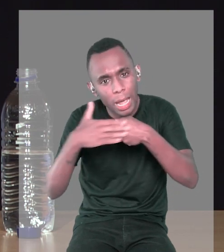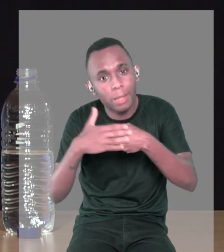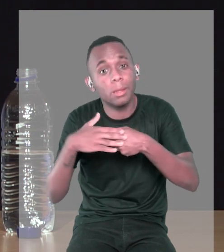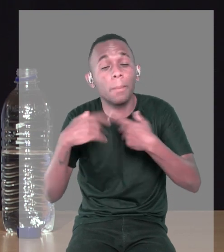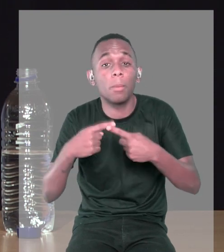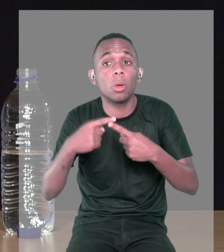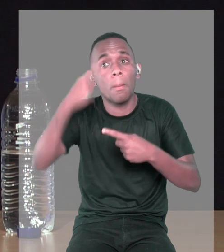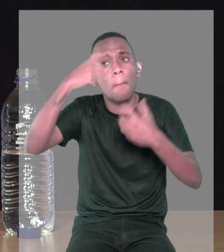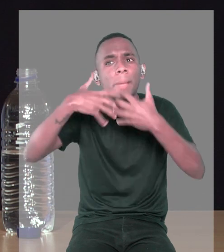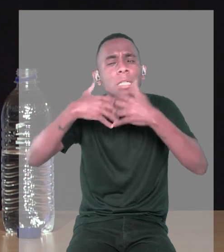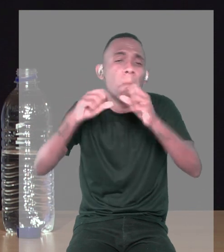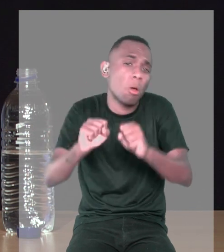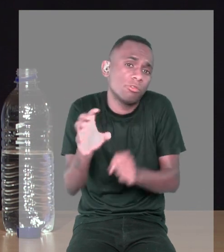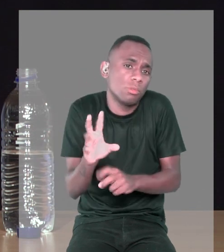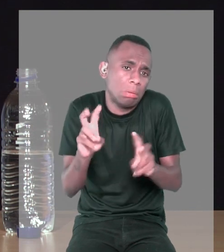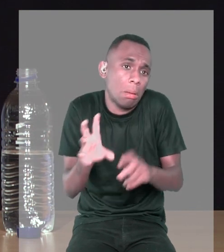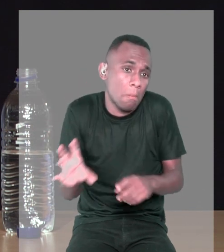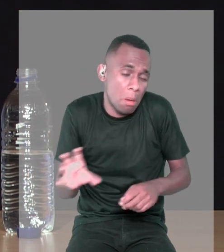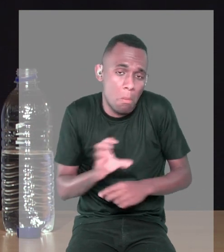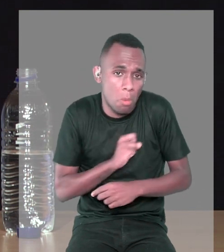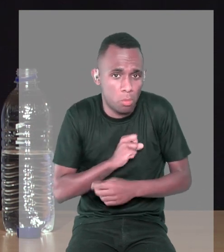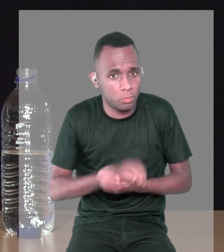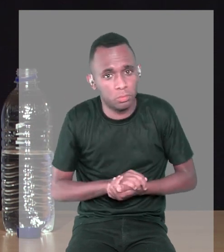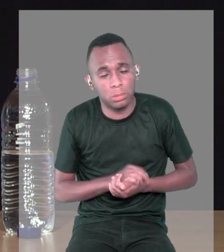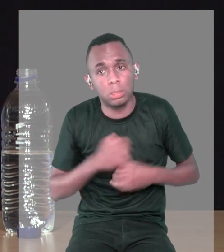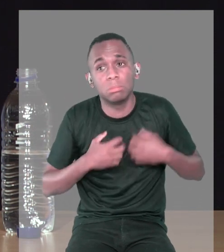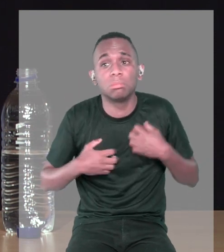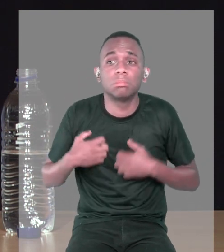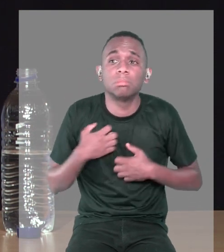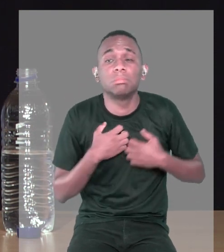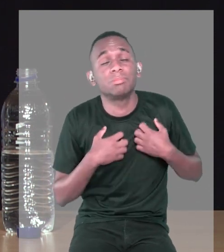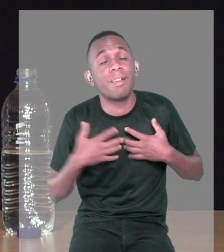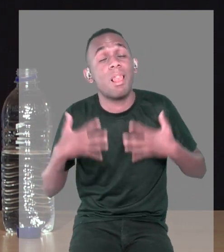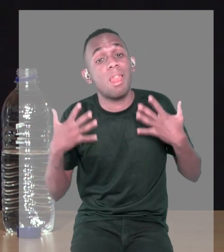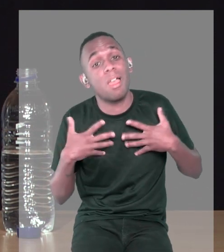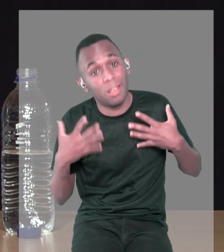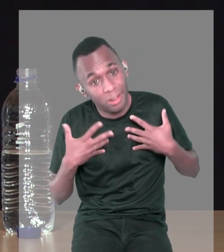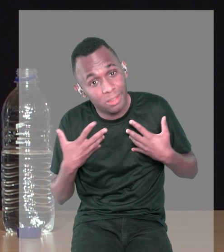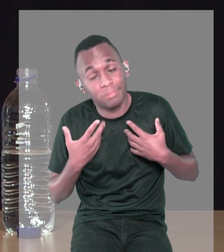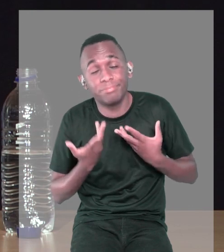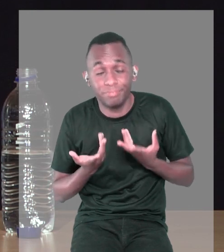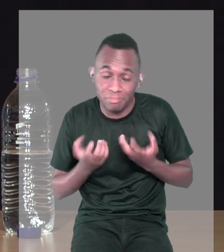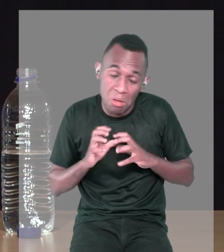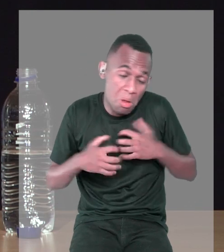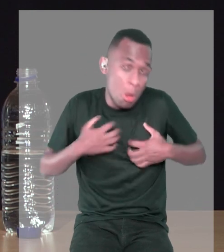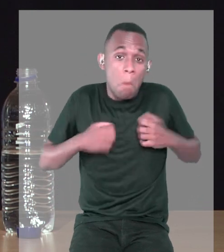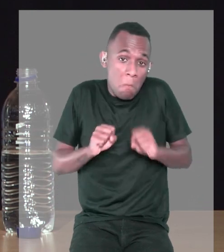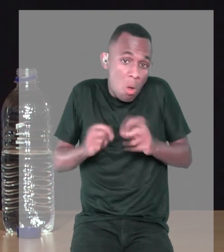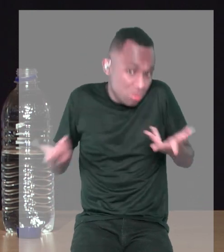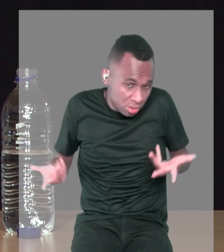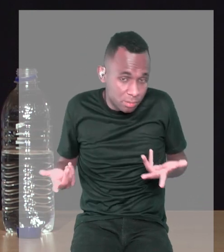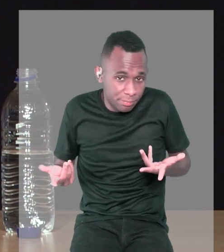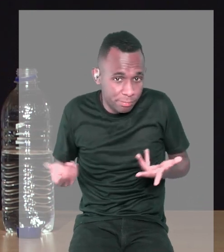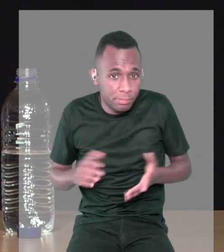melancólico, alegre, angustiado. Isso não tira do pensamento a sua força de pensar o mundo.